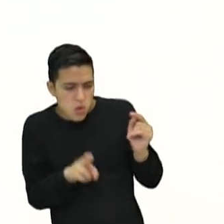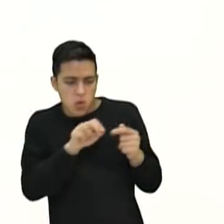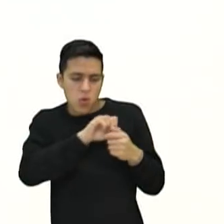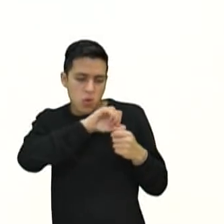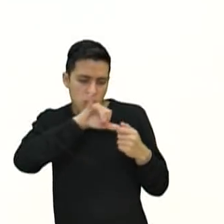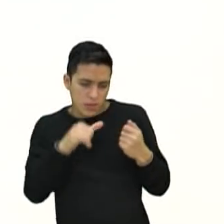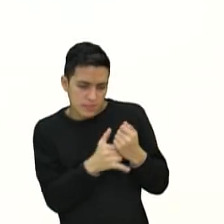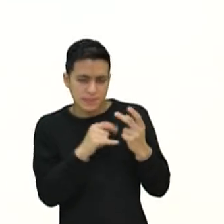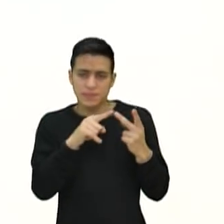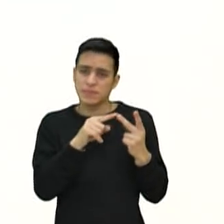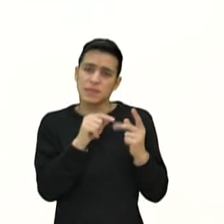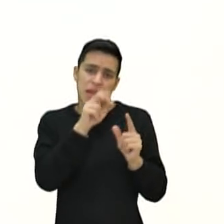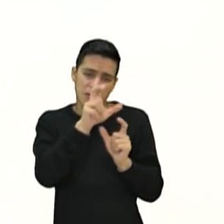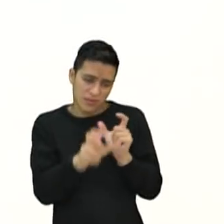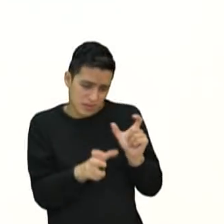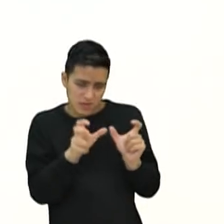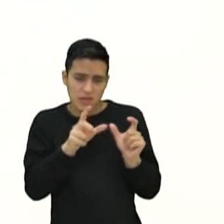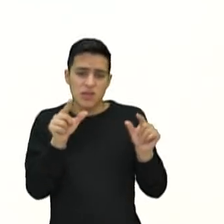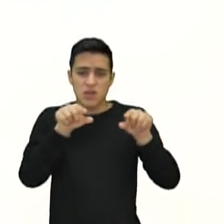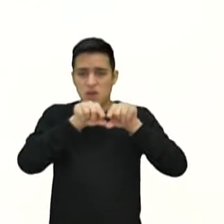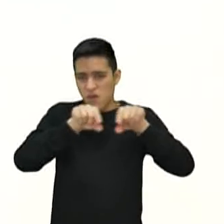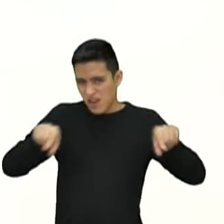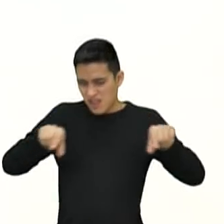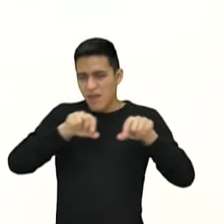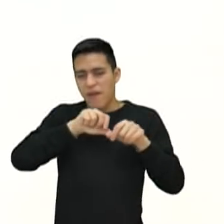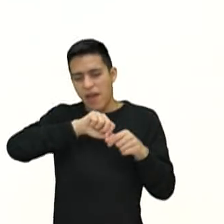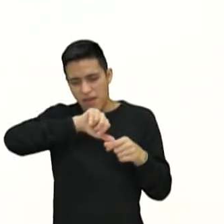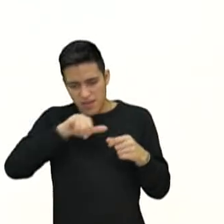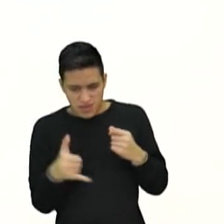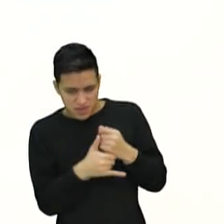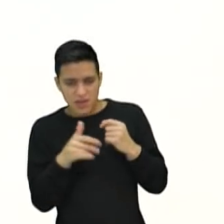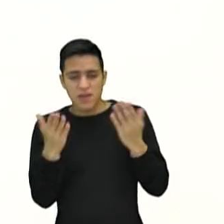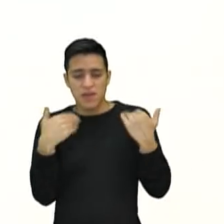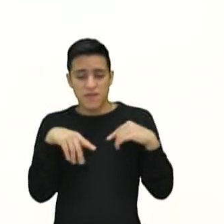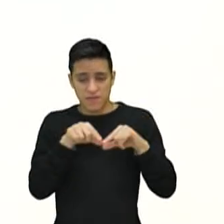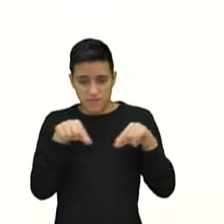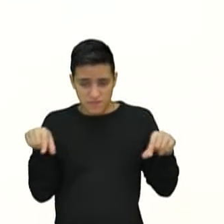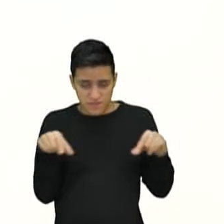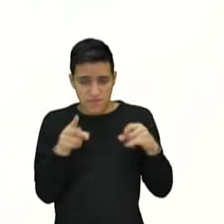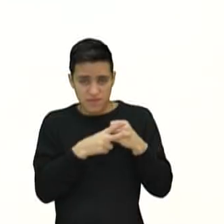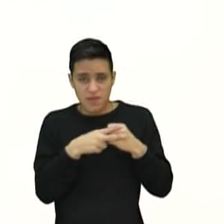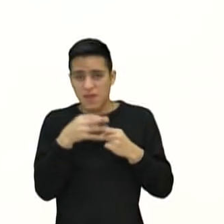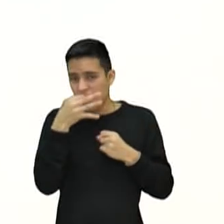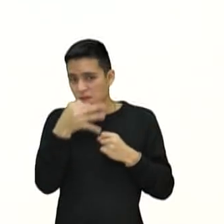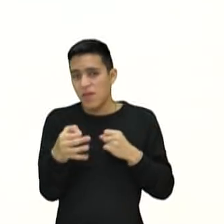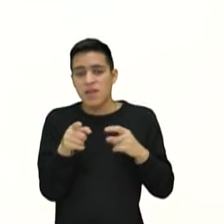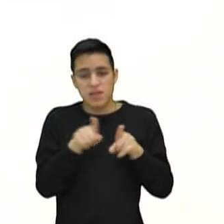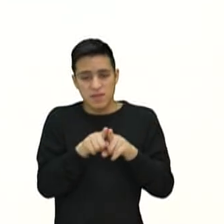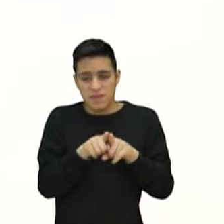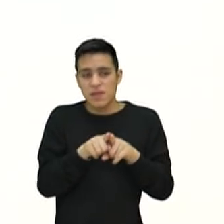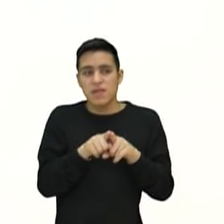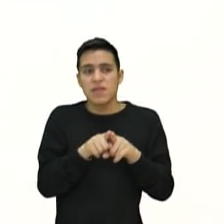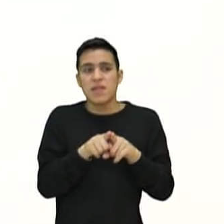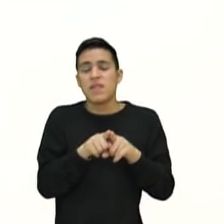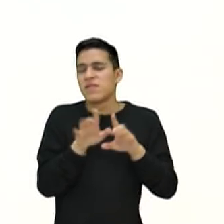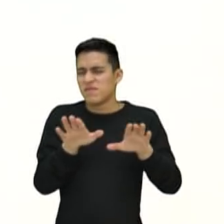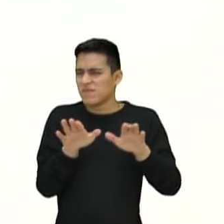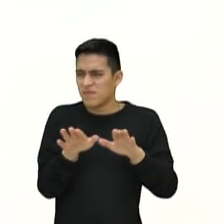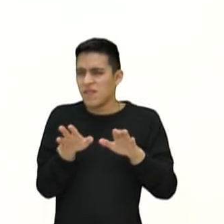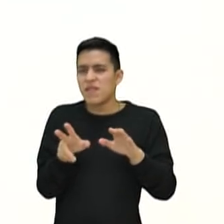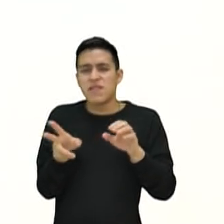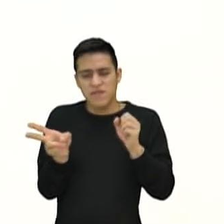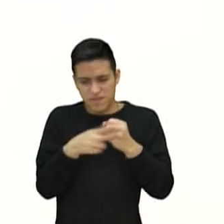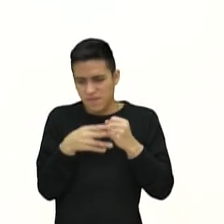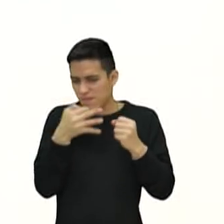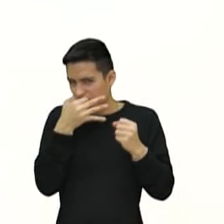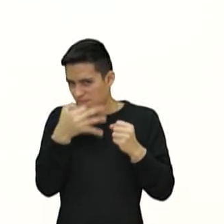adjetivos, advérbios, orações adjetivas, verbos de opinião Ligação, verbos de opinião, professor, isso mesmo, verbos